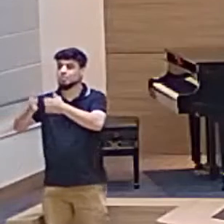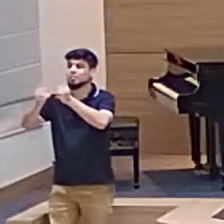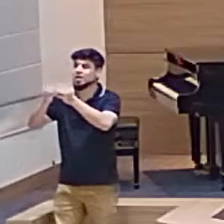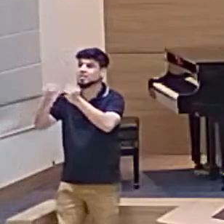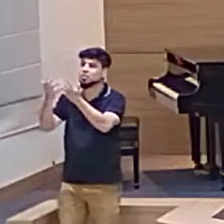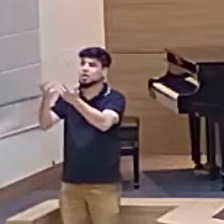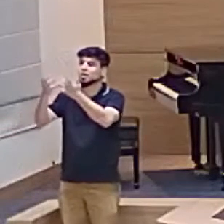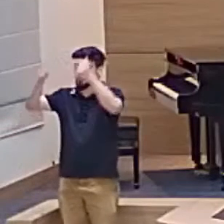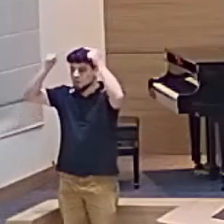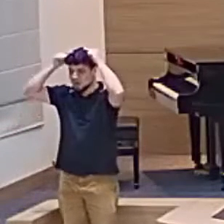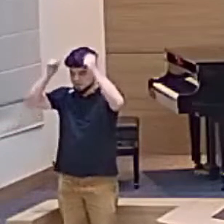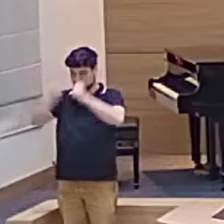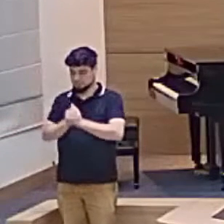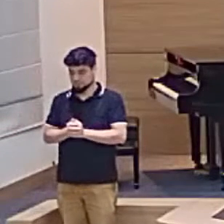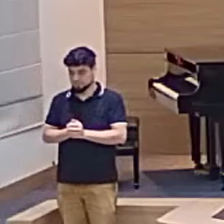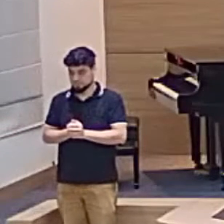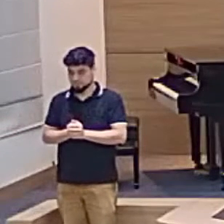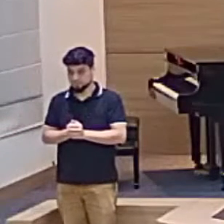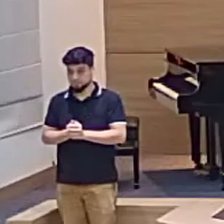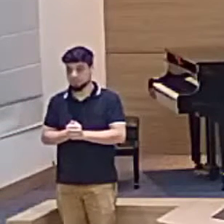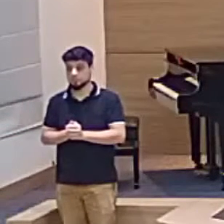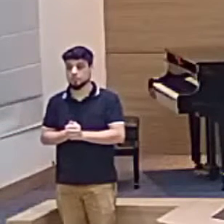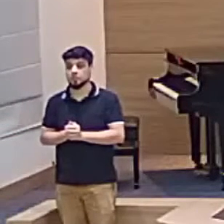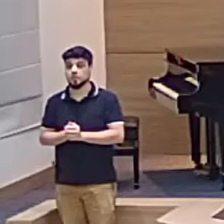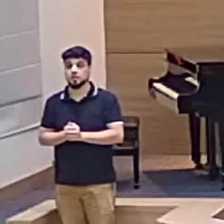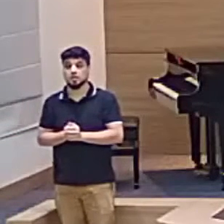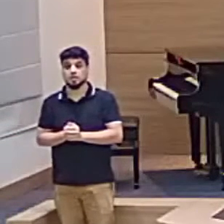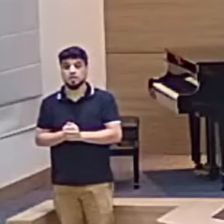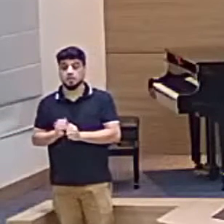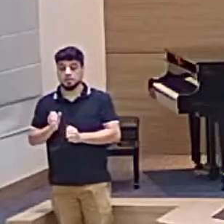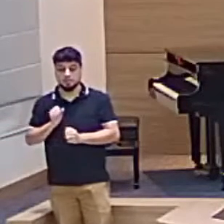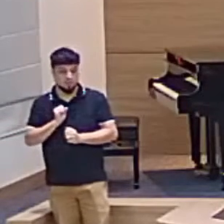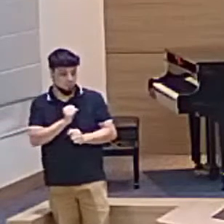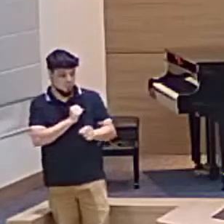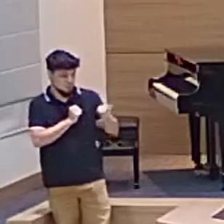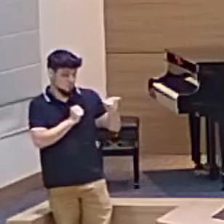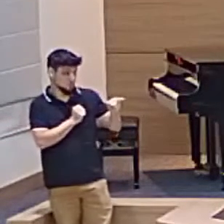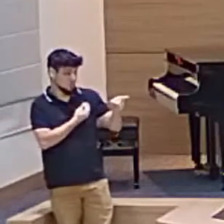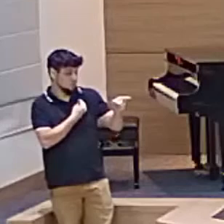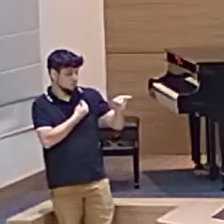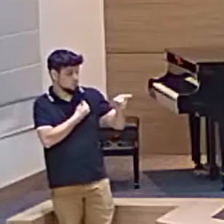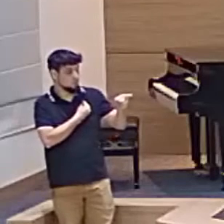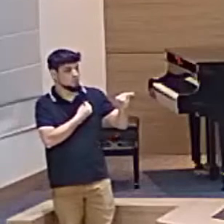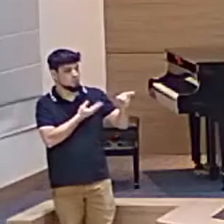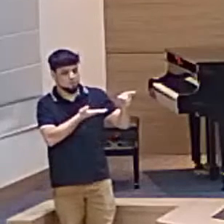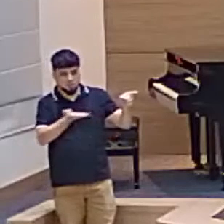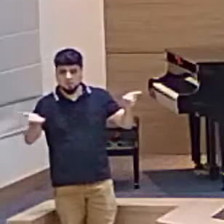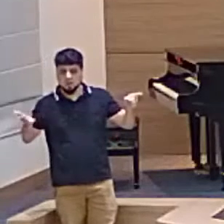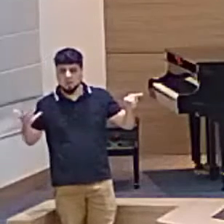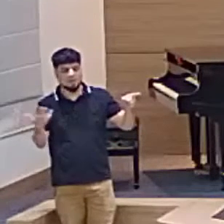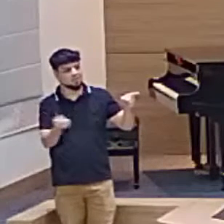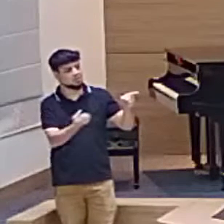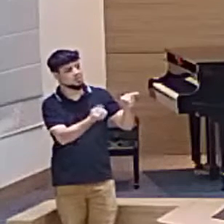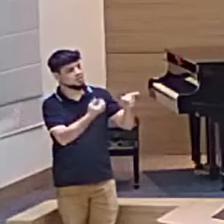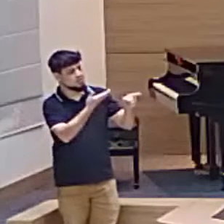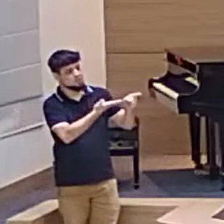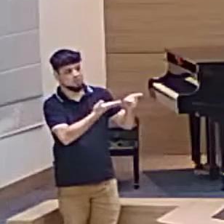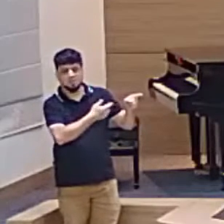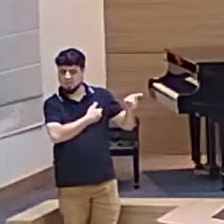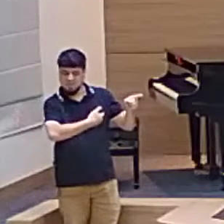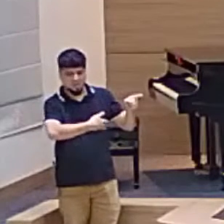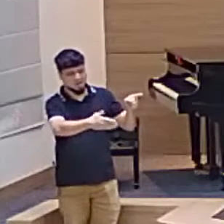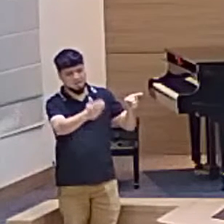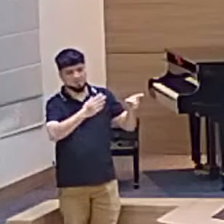Samuel Se você ficasse vivo sendo o homem que você é nós ficaremos com senhor mais os 500 anos o